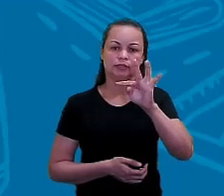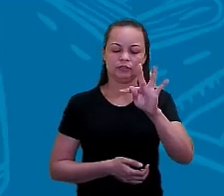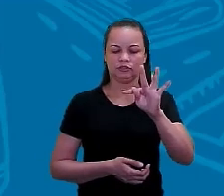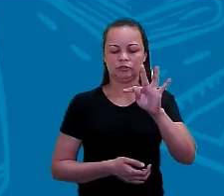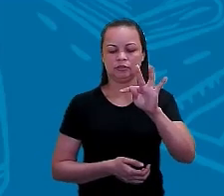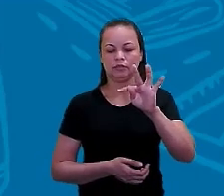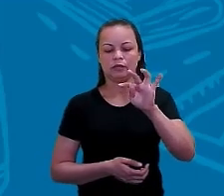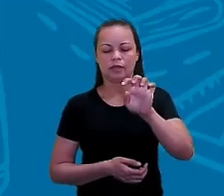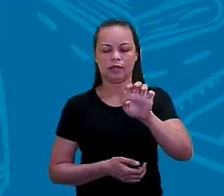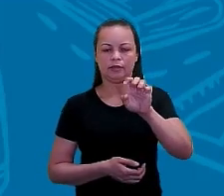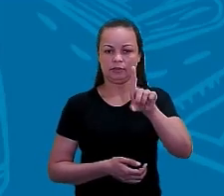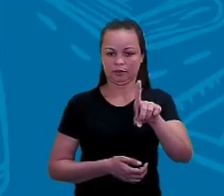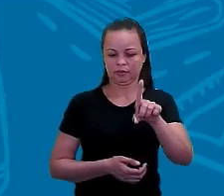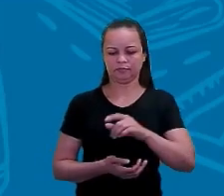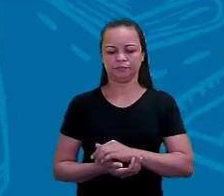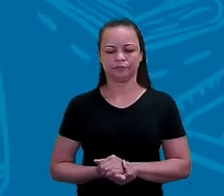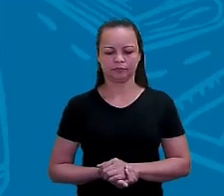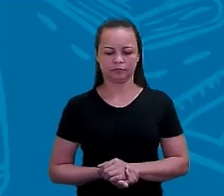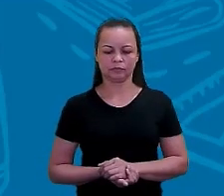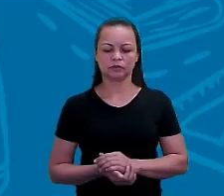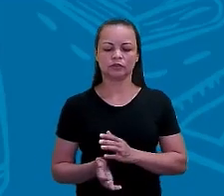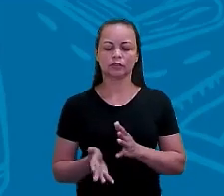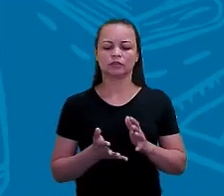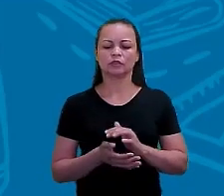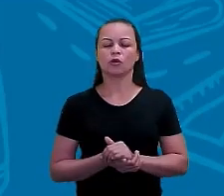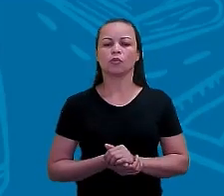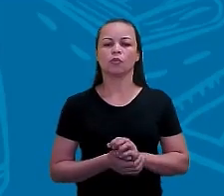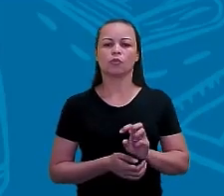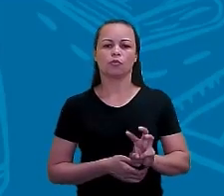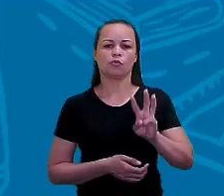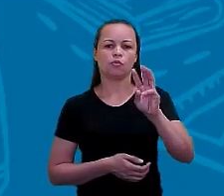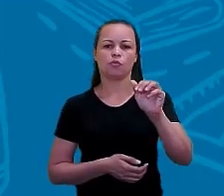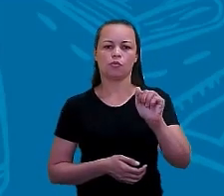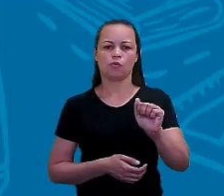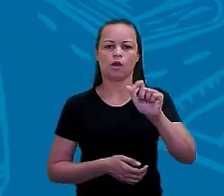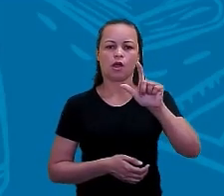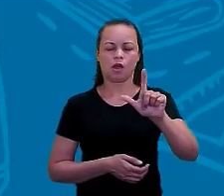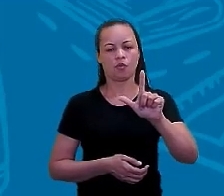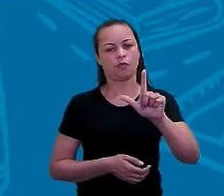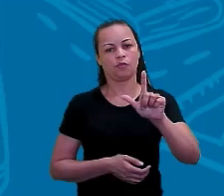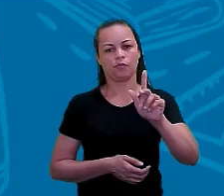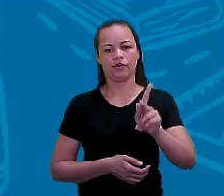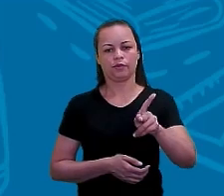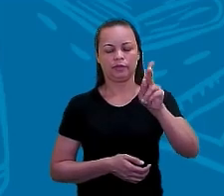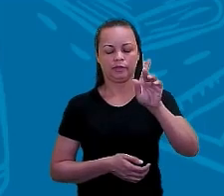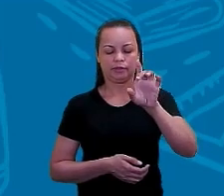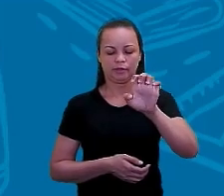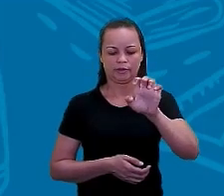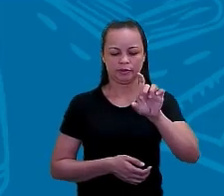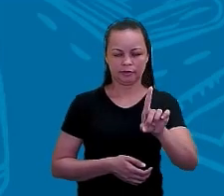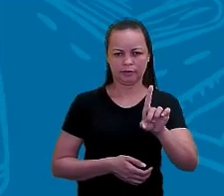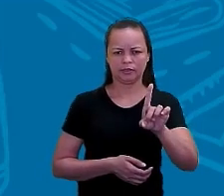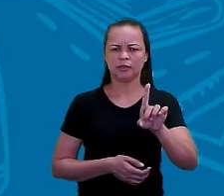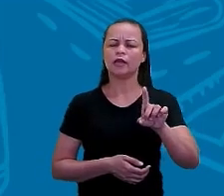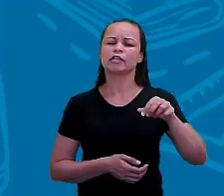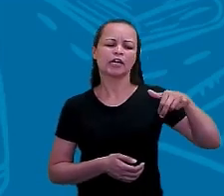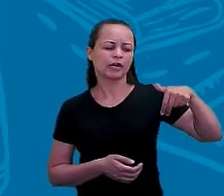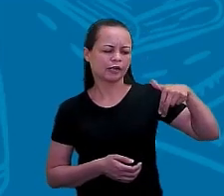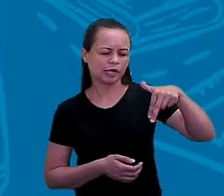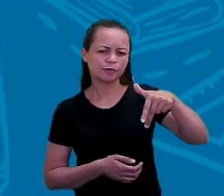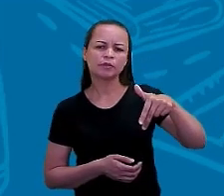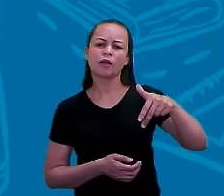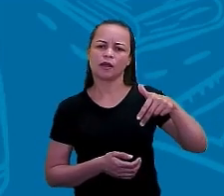ou visitava. Walk, walked, walk, walked, ou seja, caminhar